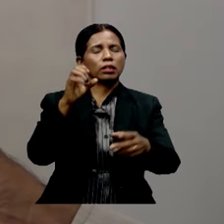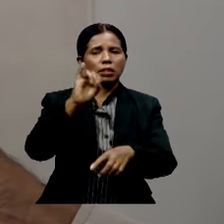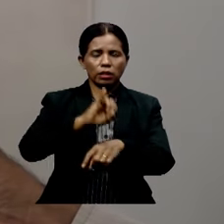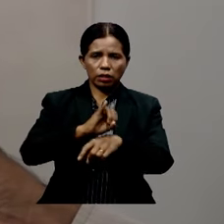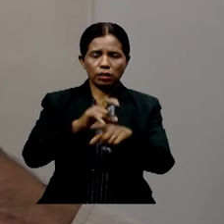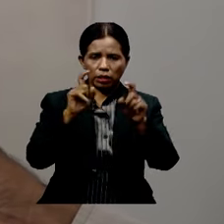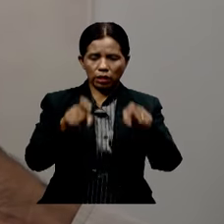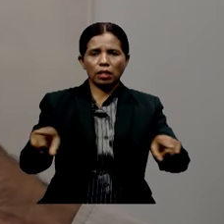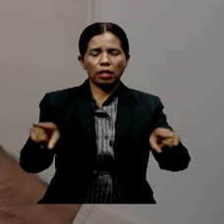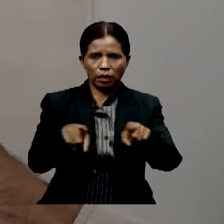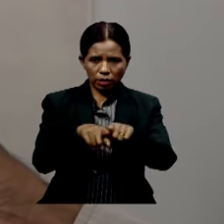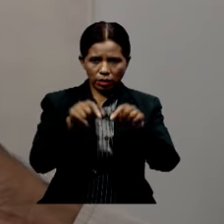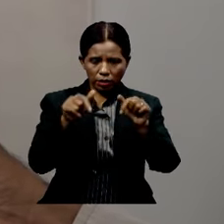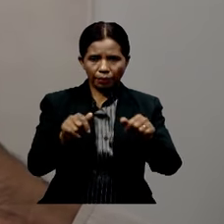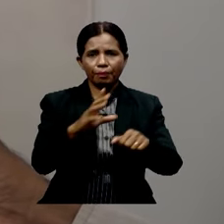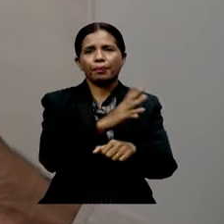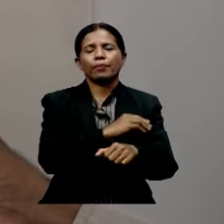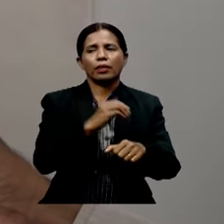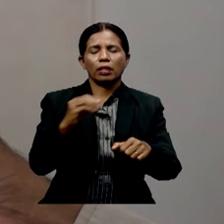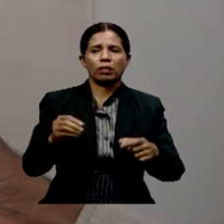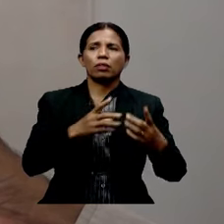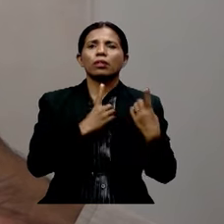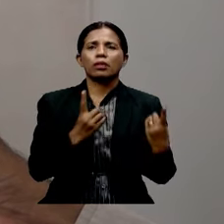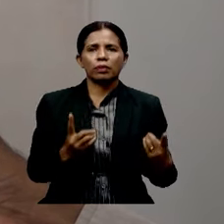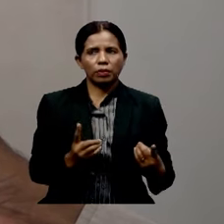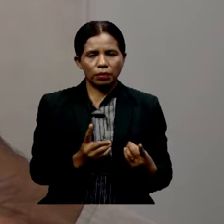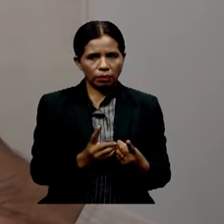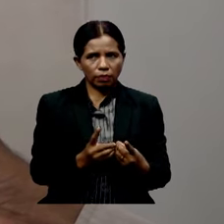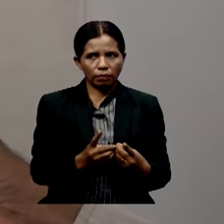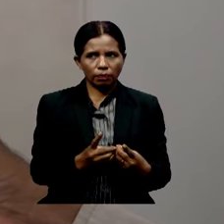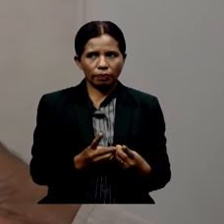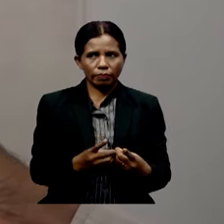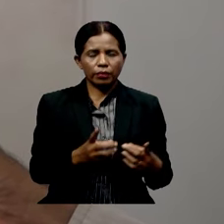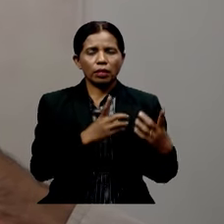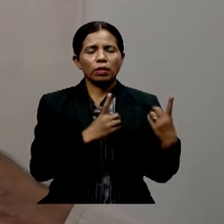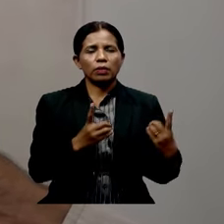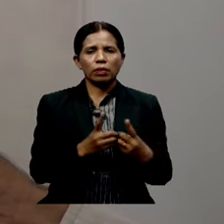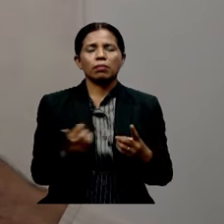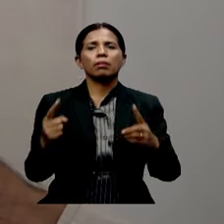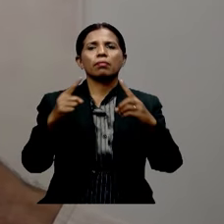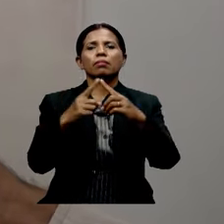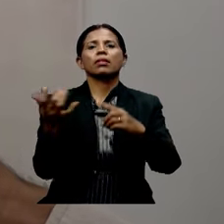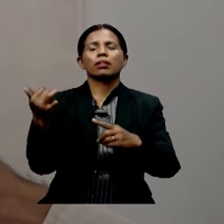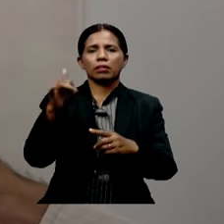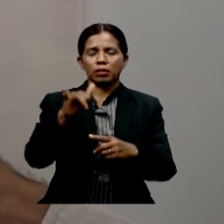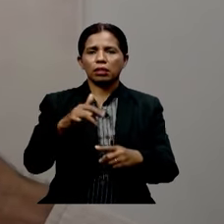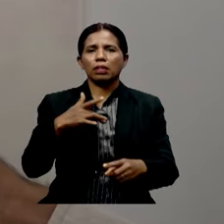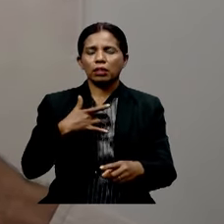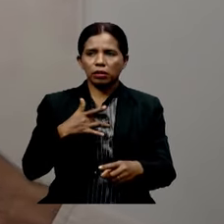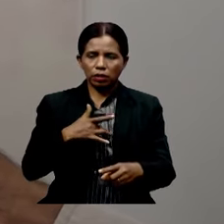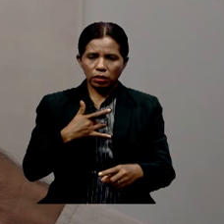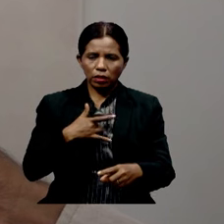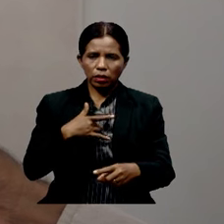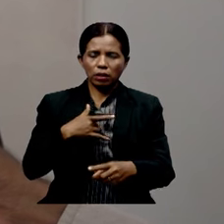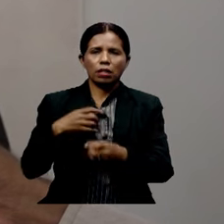ne no domin ne domin ba sira ne be senti